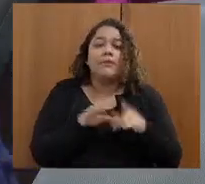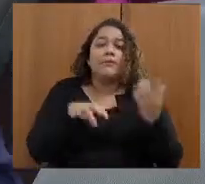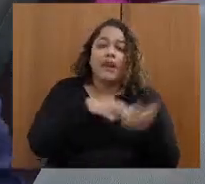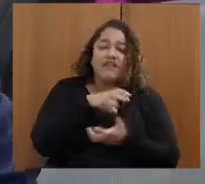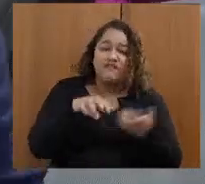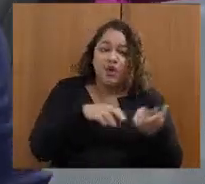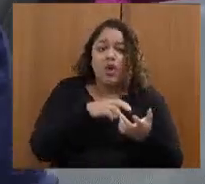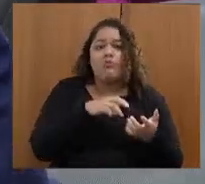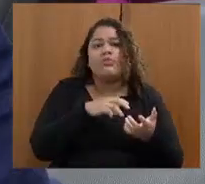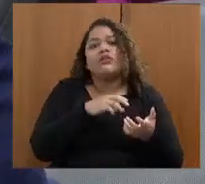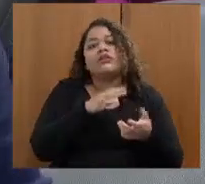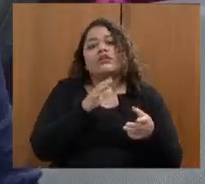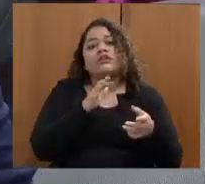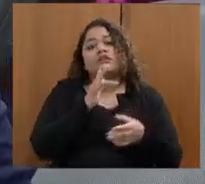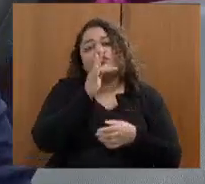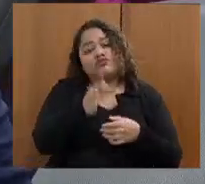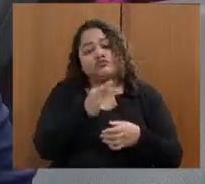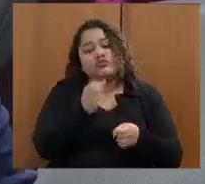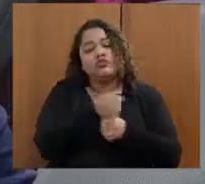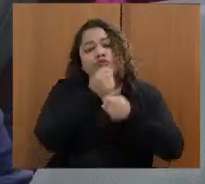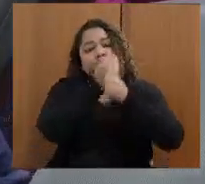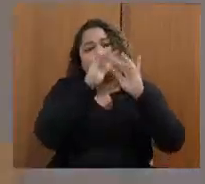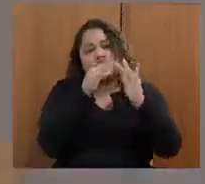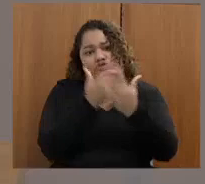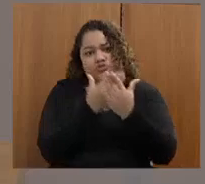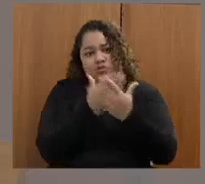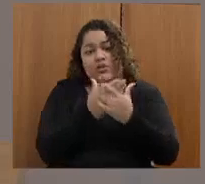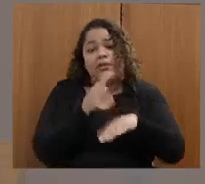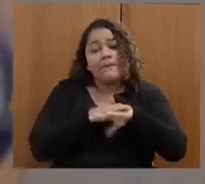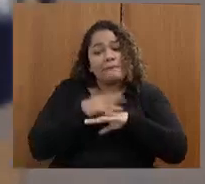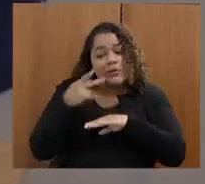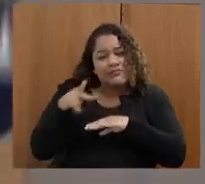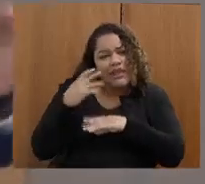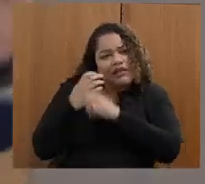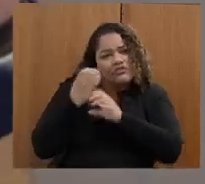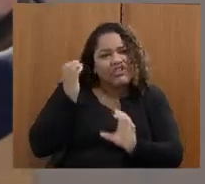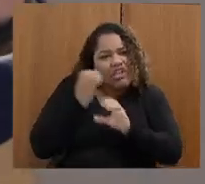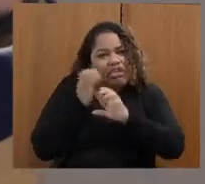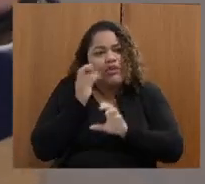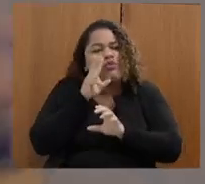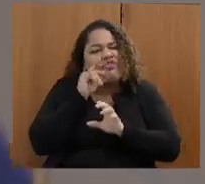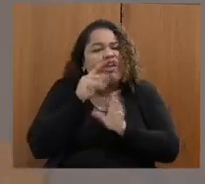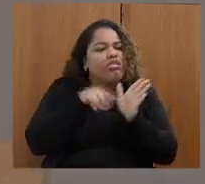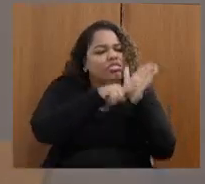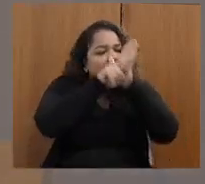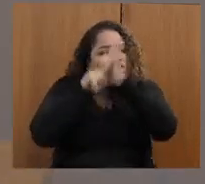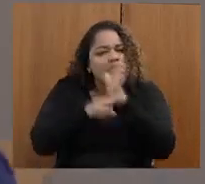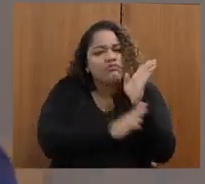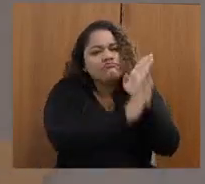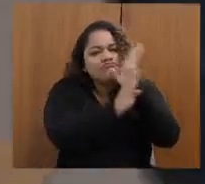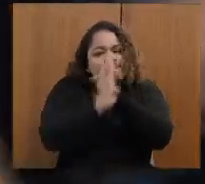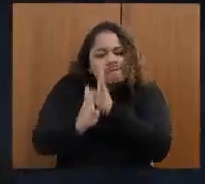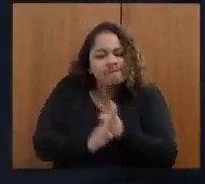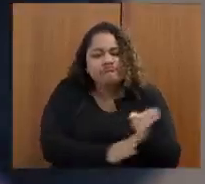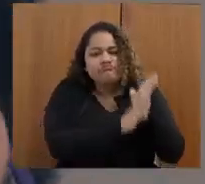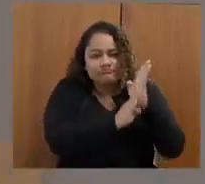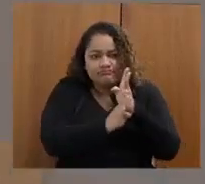escolas para que esses Engenheiros possam fazer o diagnóstico e a gente possa E possamos novamente